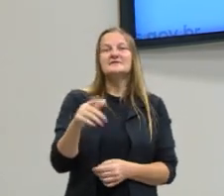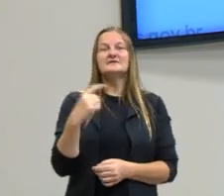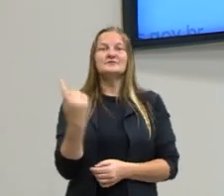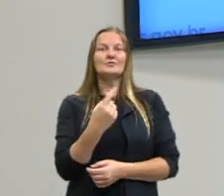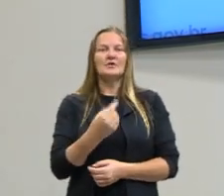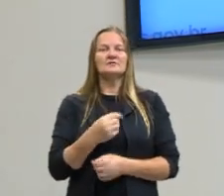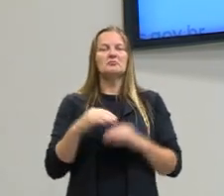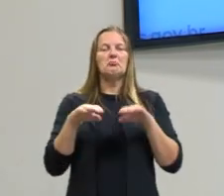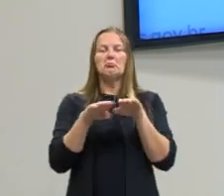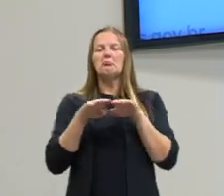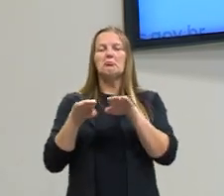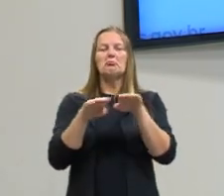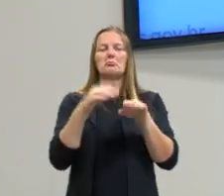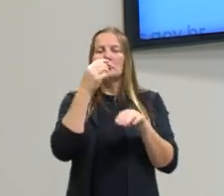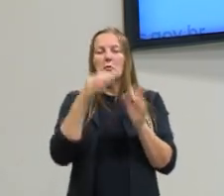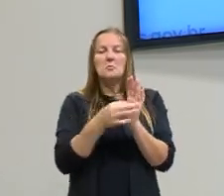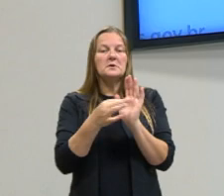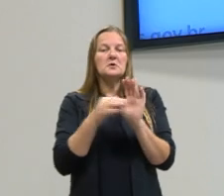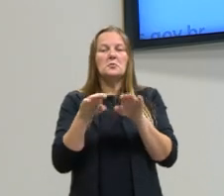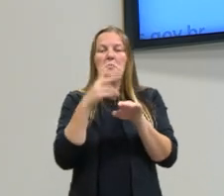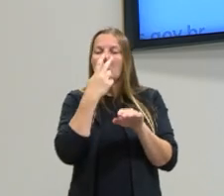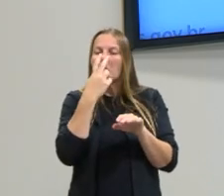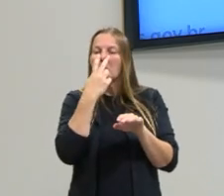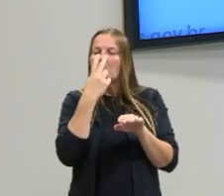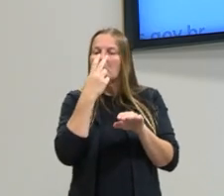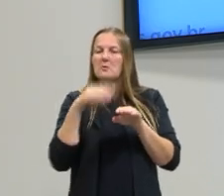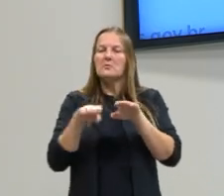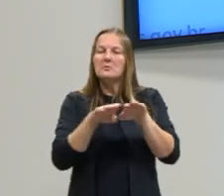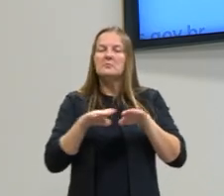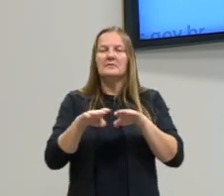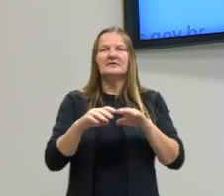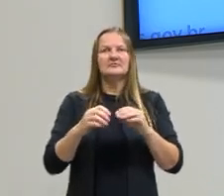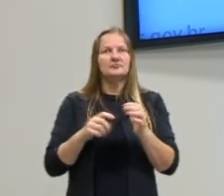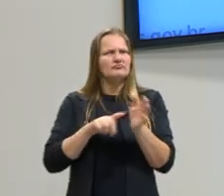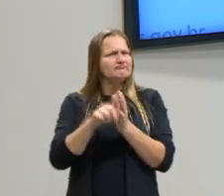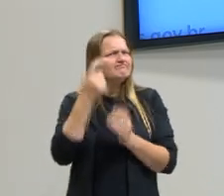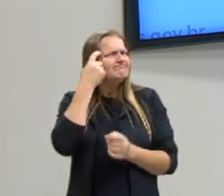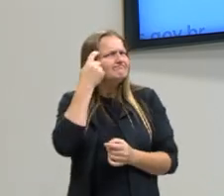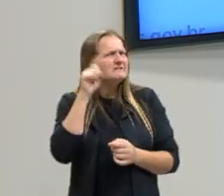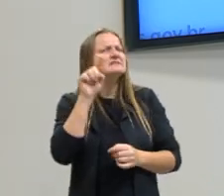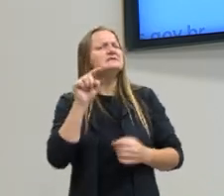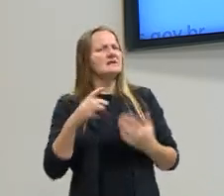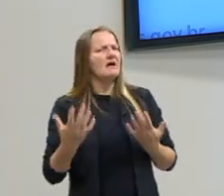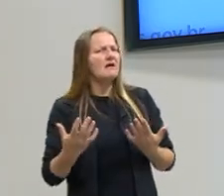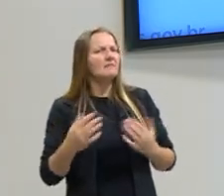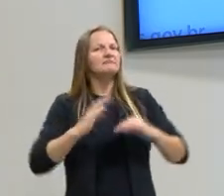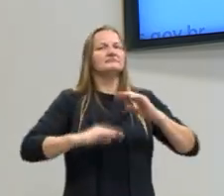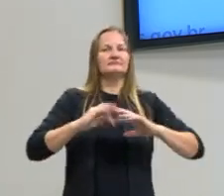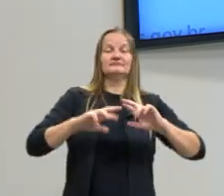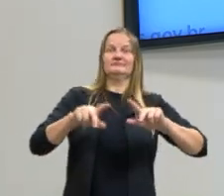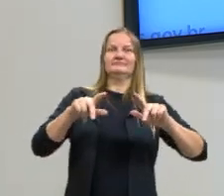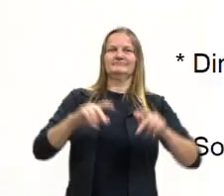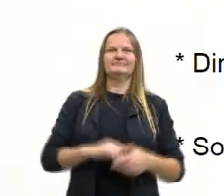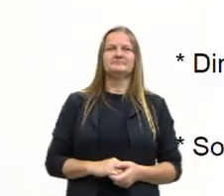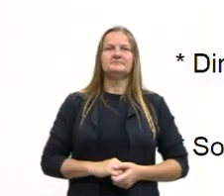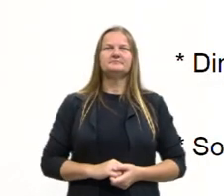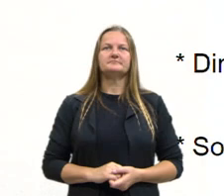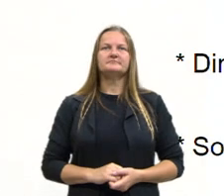nós saindo do senso comum nós vamos questionar esse E aí nós podemos ter umas outras atitudes